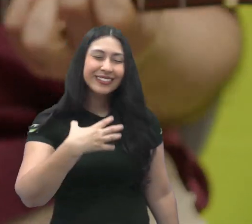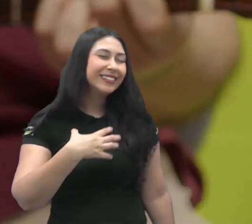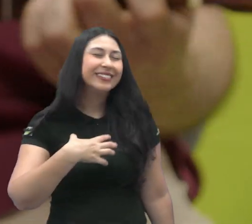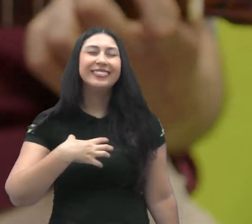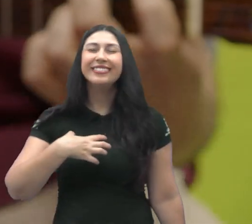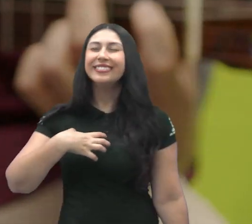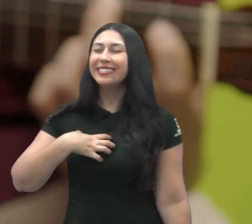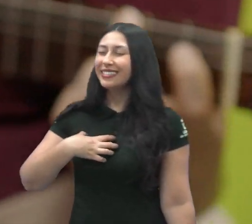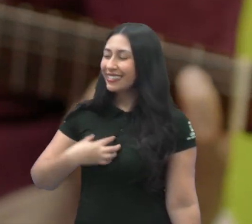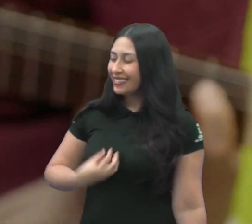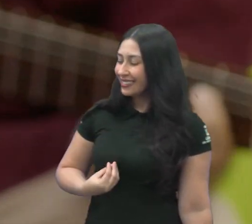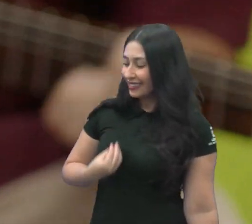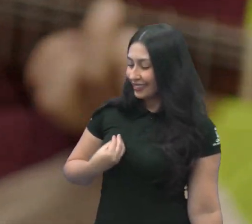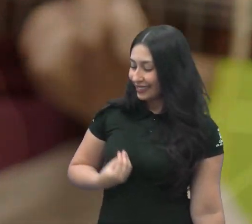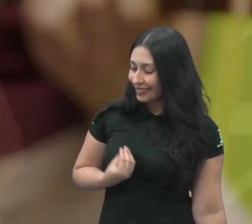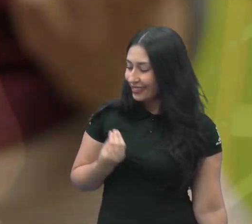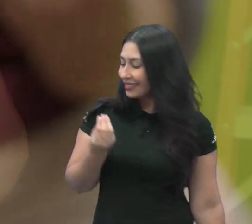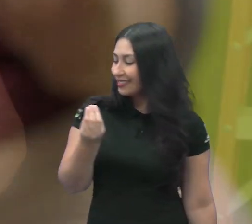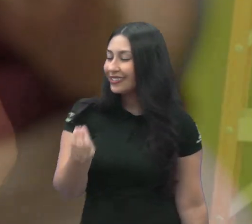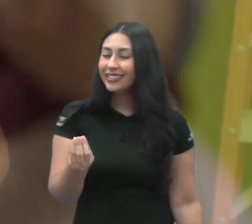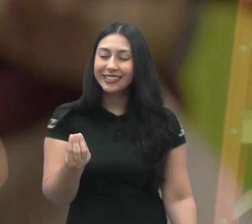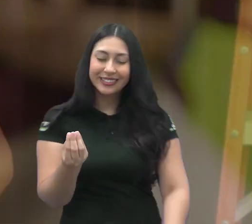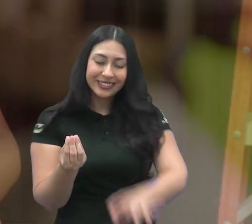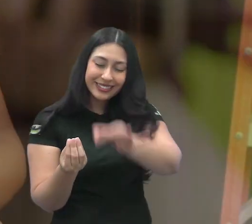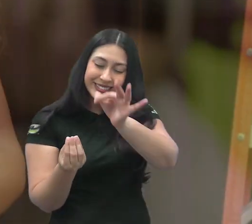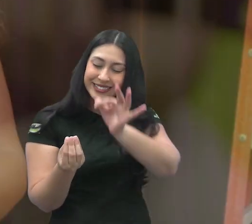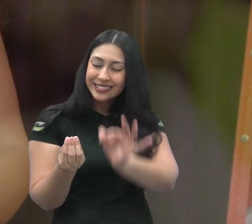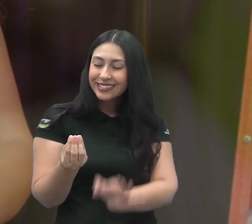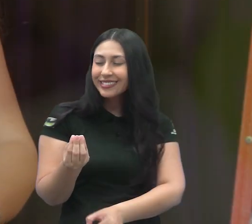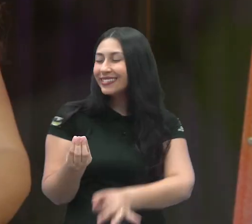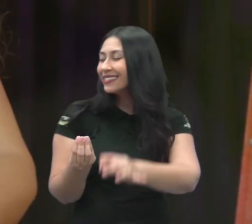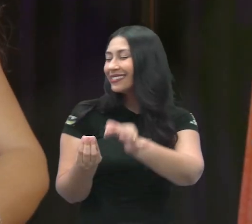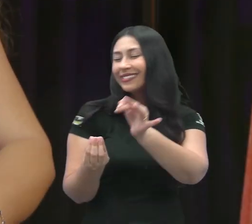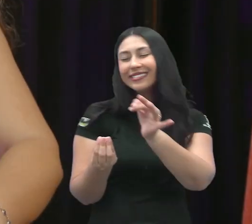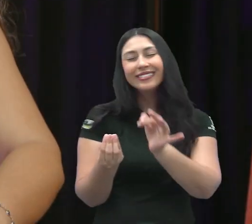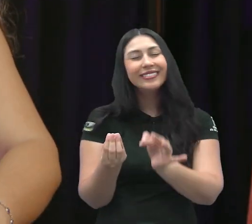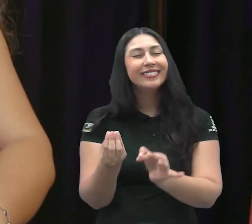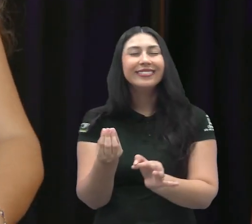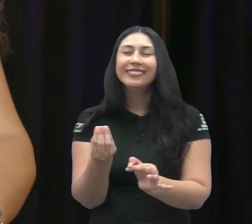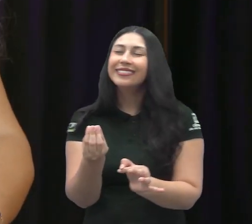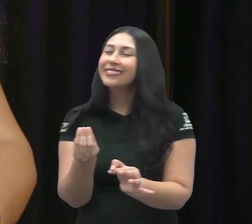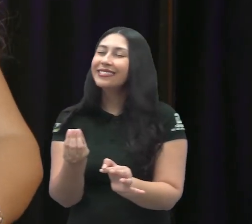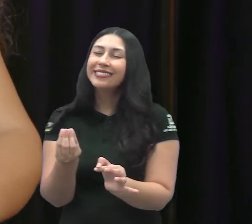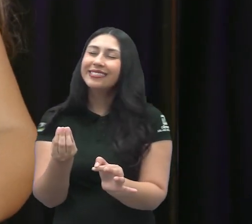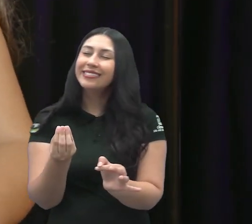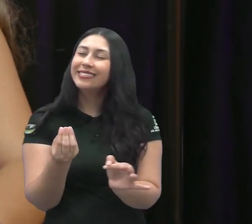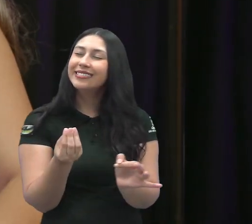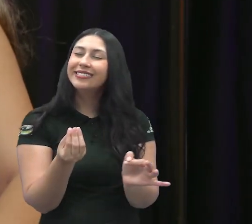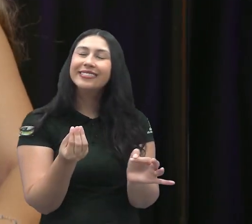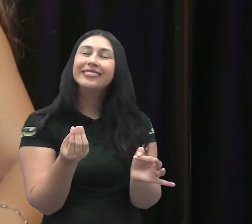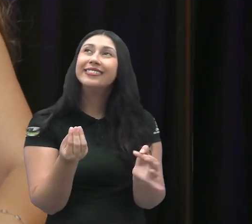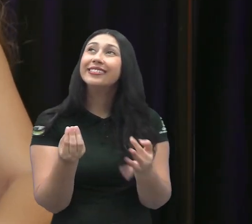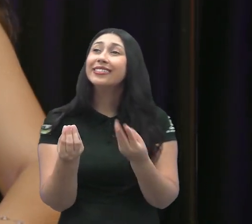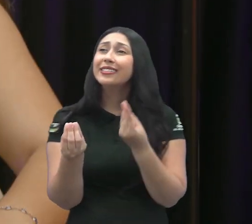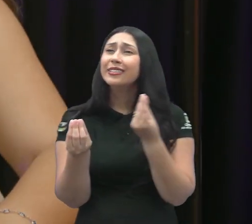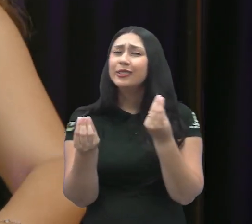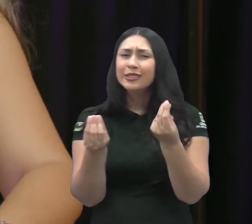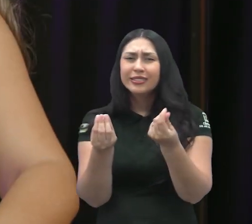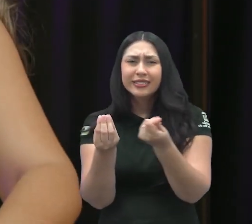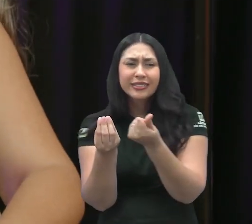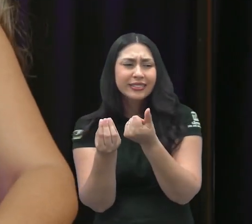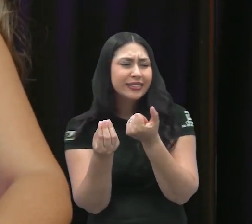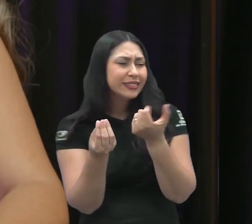forma mais justa de viver a perfeição